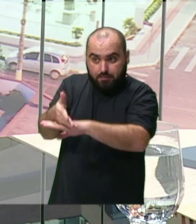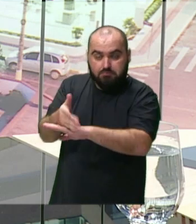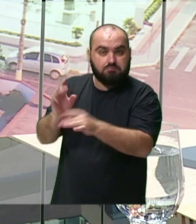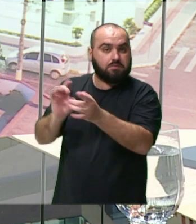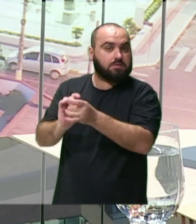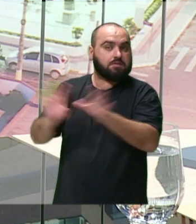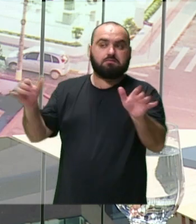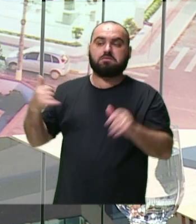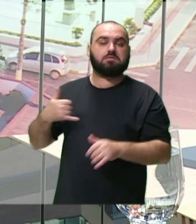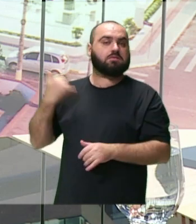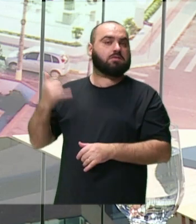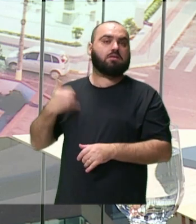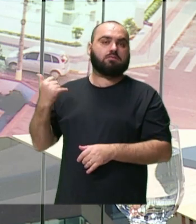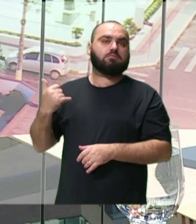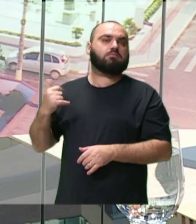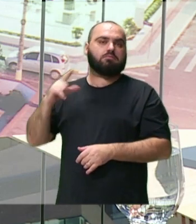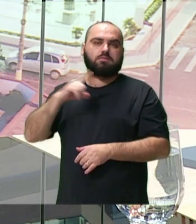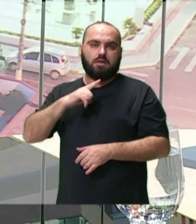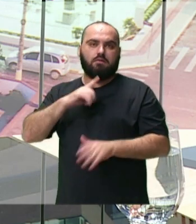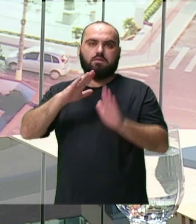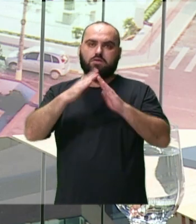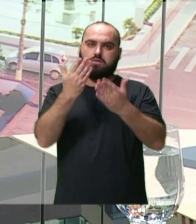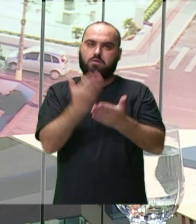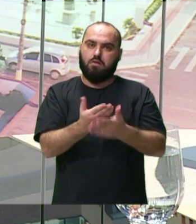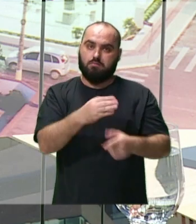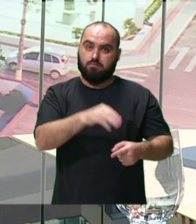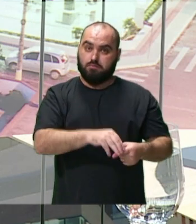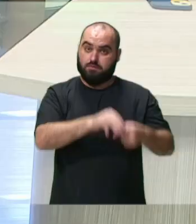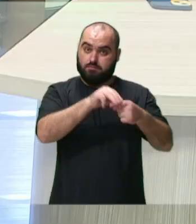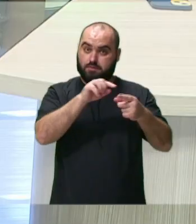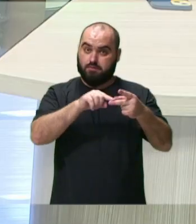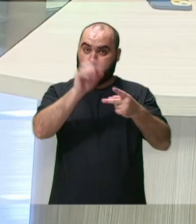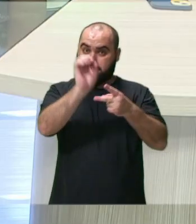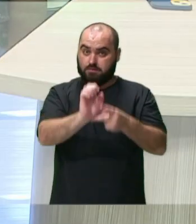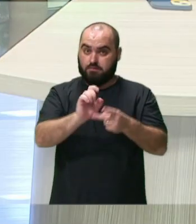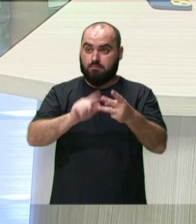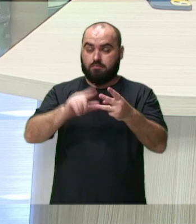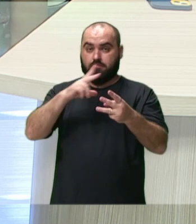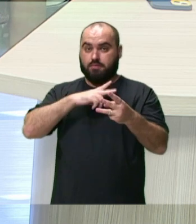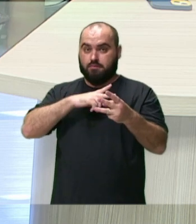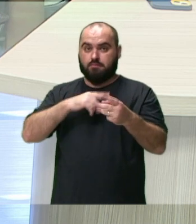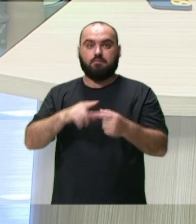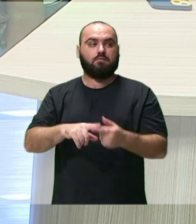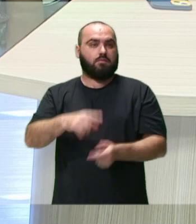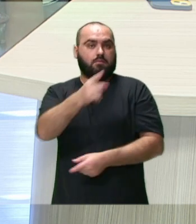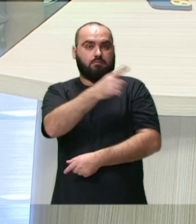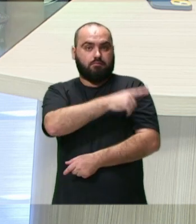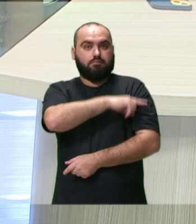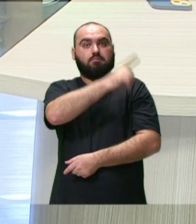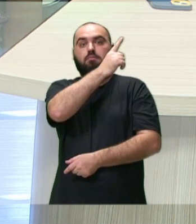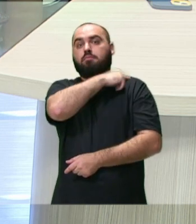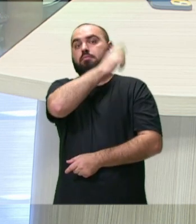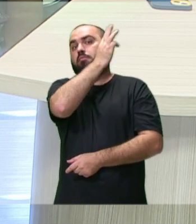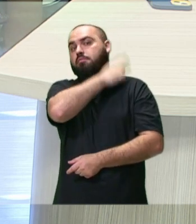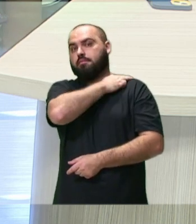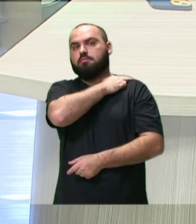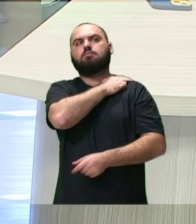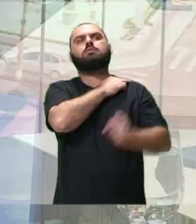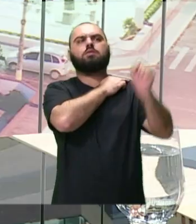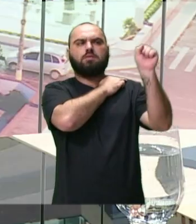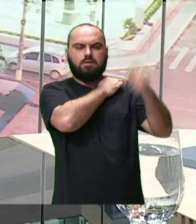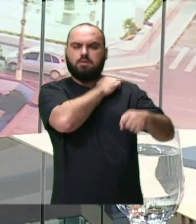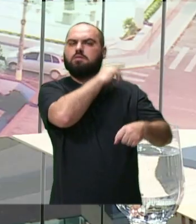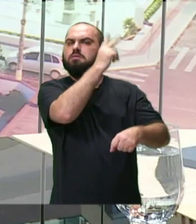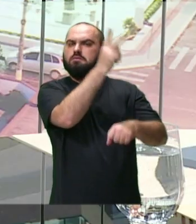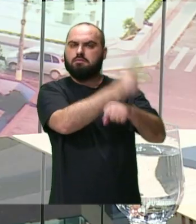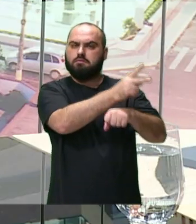qualquer idade. A gente fez etapa, inclusive, escolas municipais, estaduais e particulares. Foi do ensino fundamental ao ensino médio, né? Exatamente, era um vídeo caseiro,